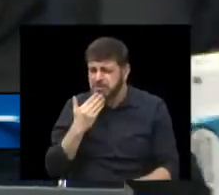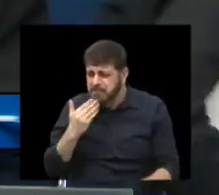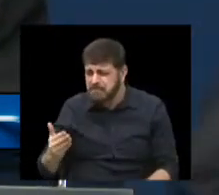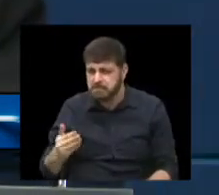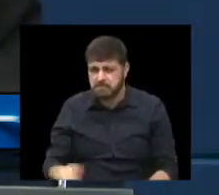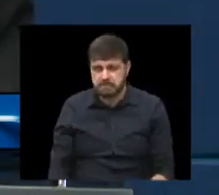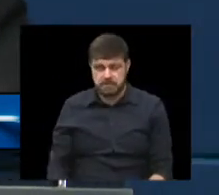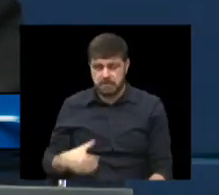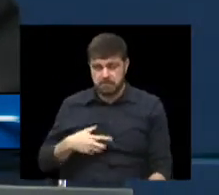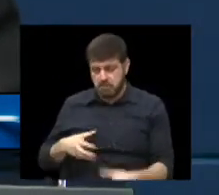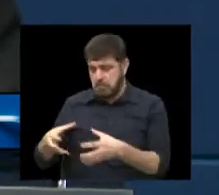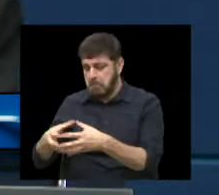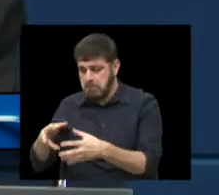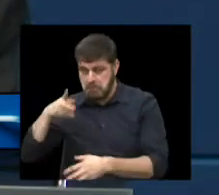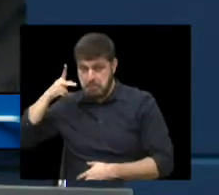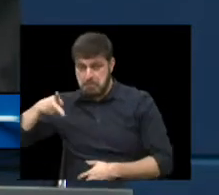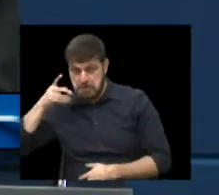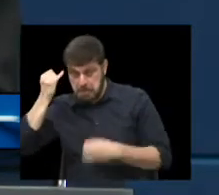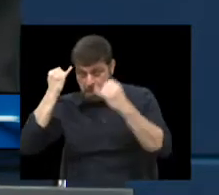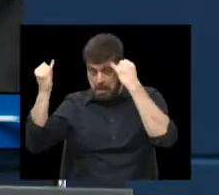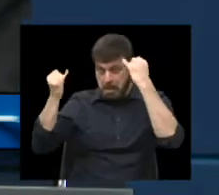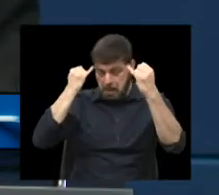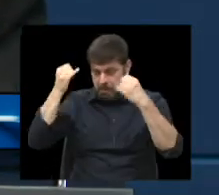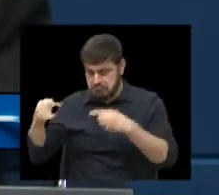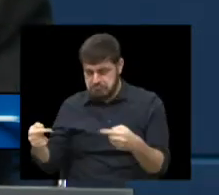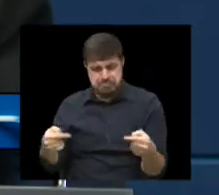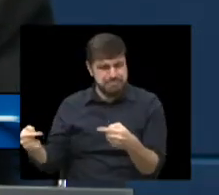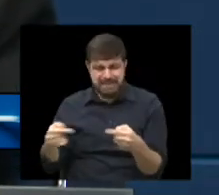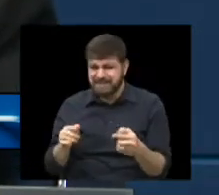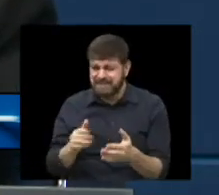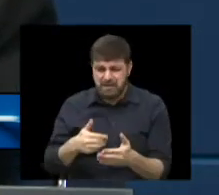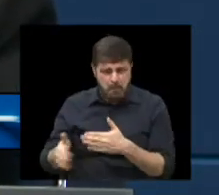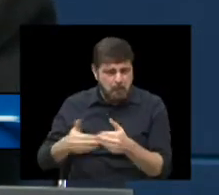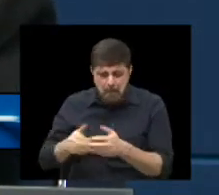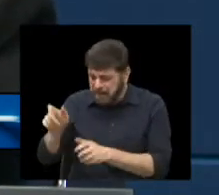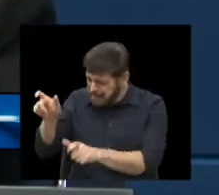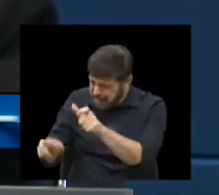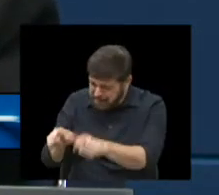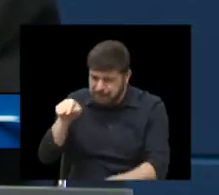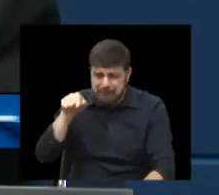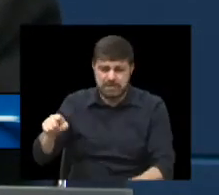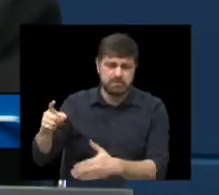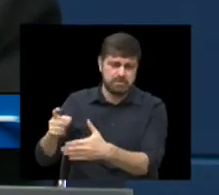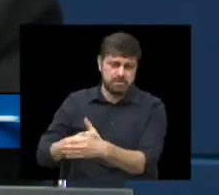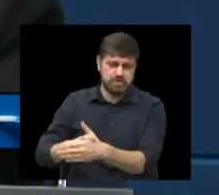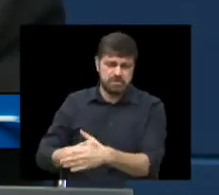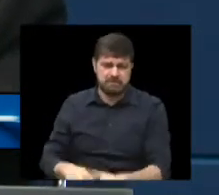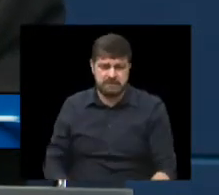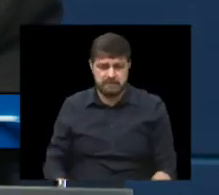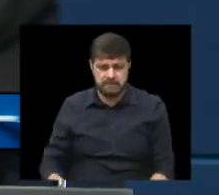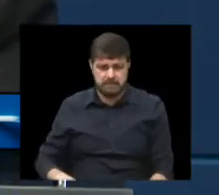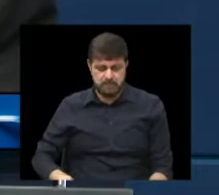eu não estou falando de partidarismo, ideologia A, ideologia B, cidadão é cidadão. Eu sempre digo, vereador